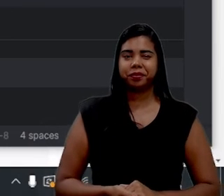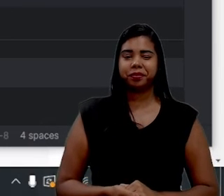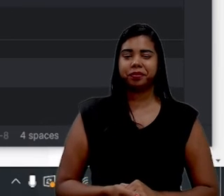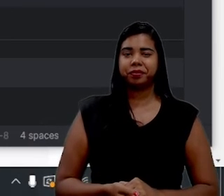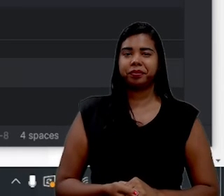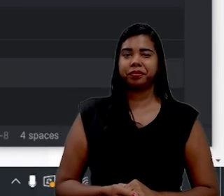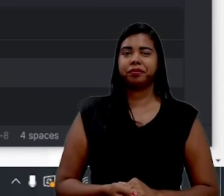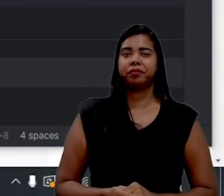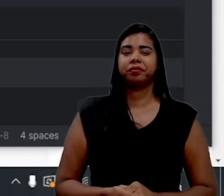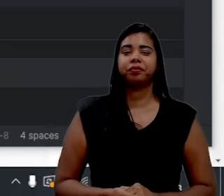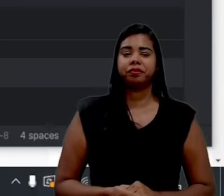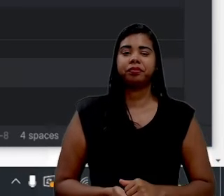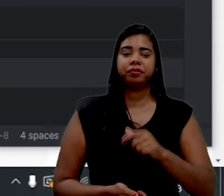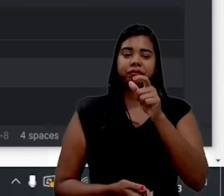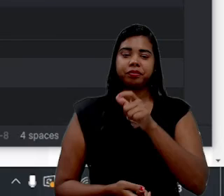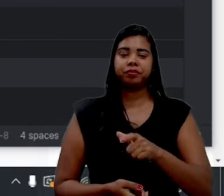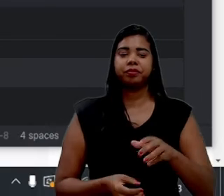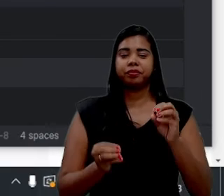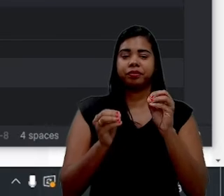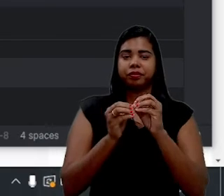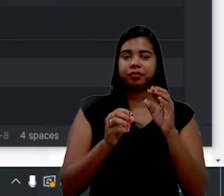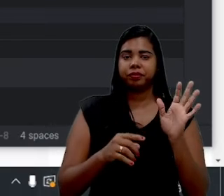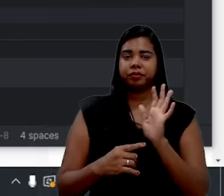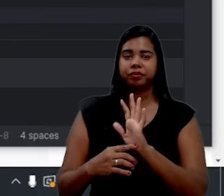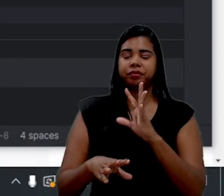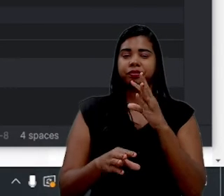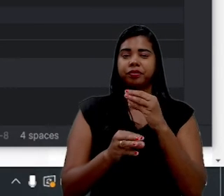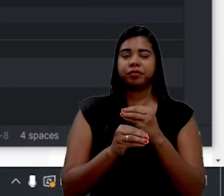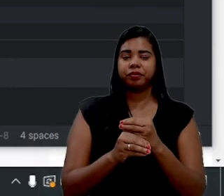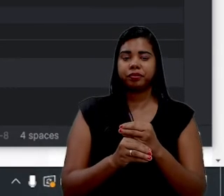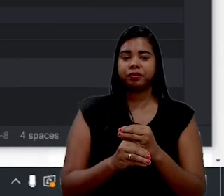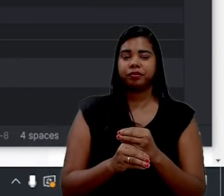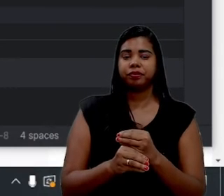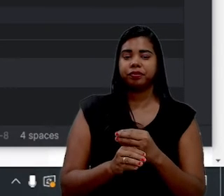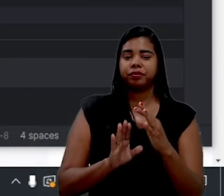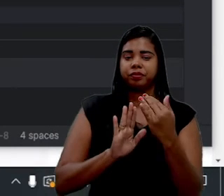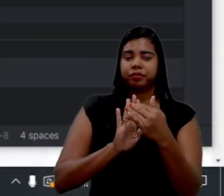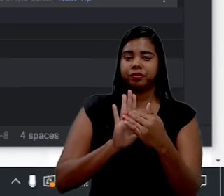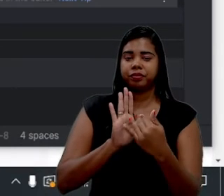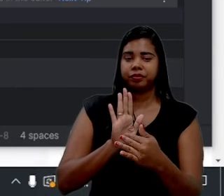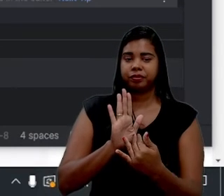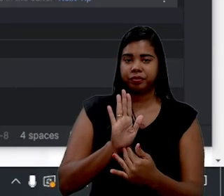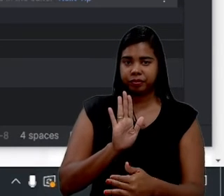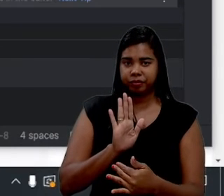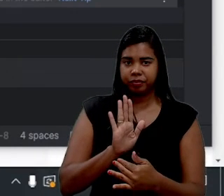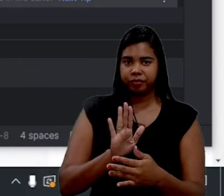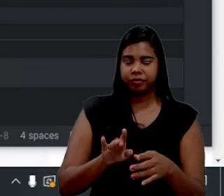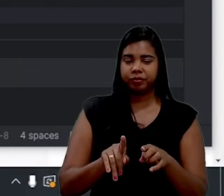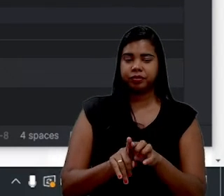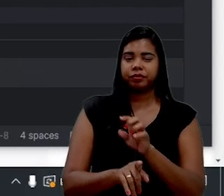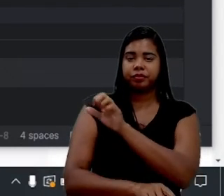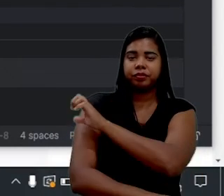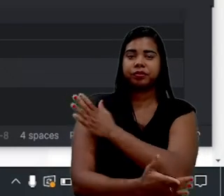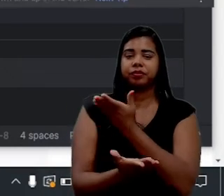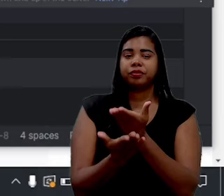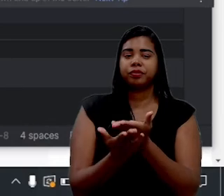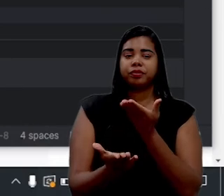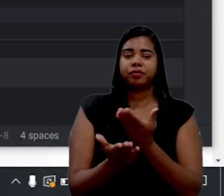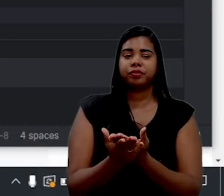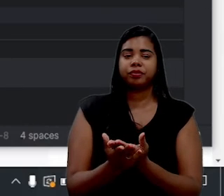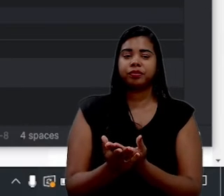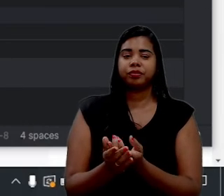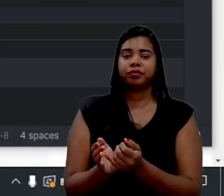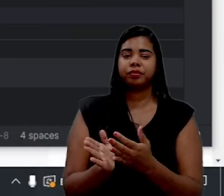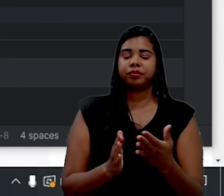e dessa coluna a gente vai criar alguns botões de cadastro, né, para cadastrar um novo estudante, que é a parte inicial do